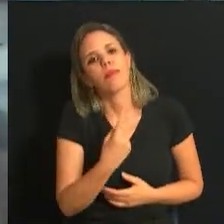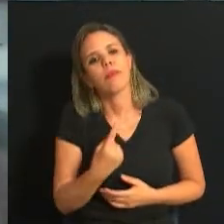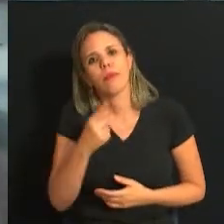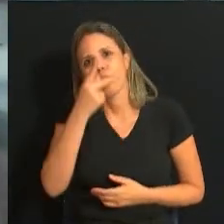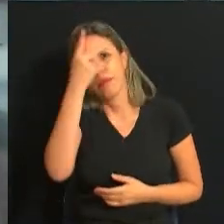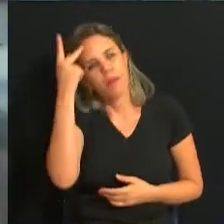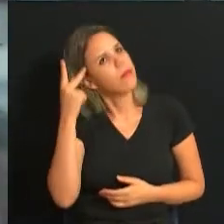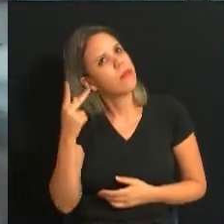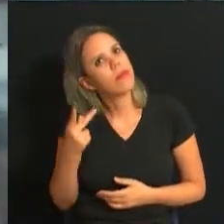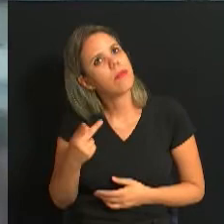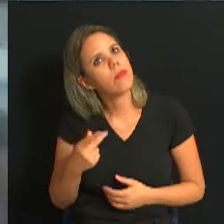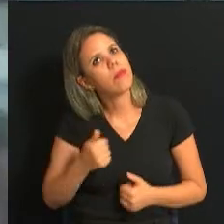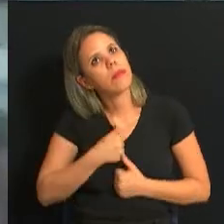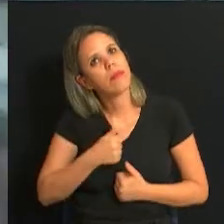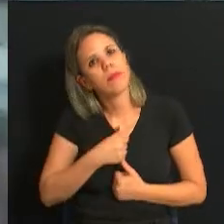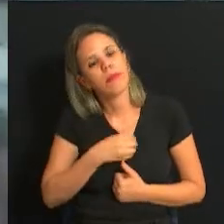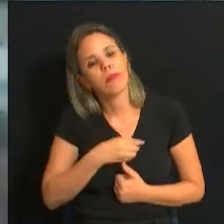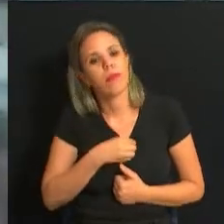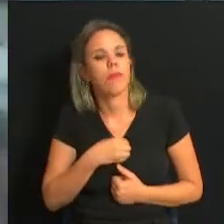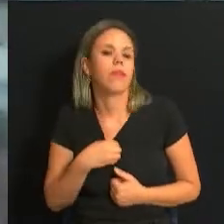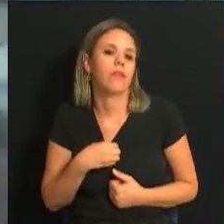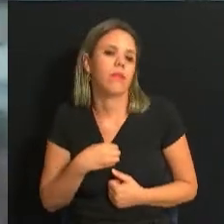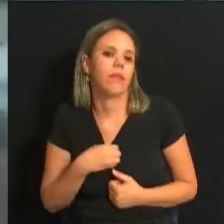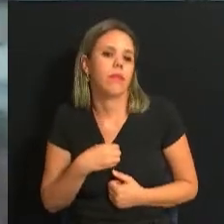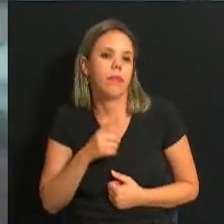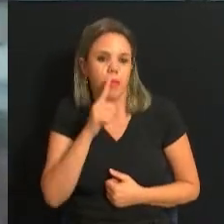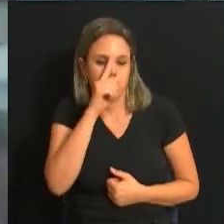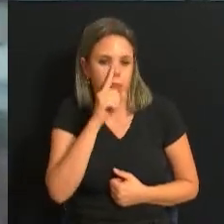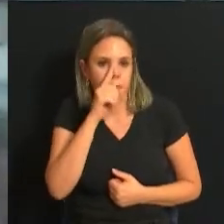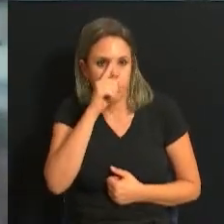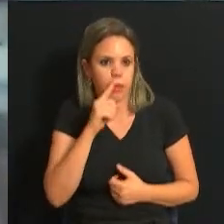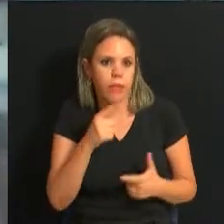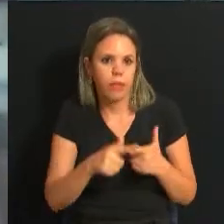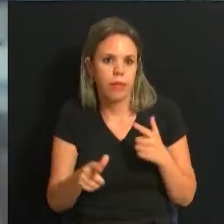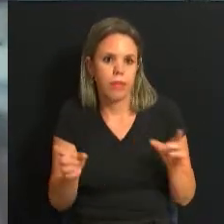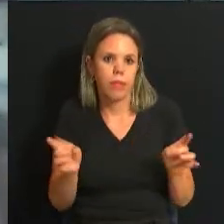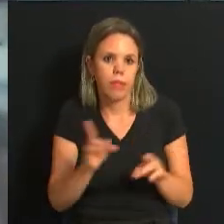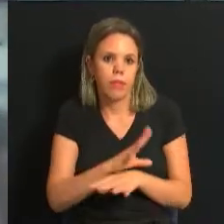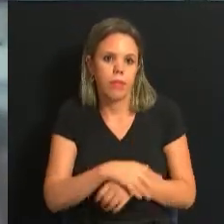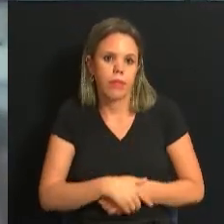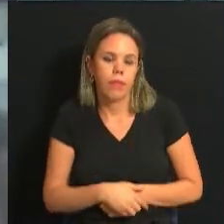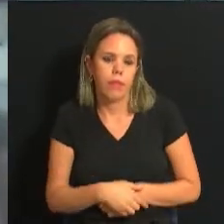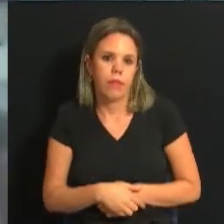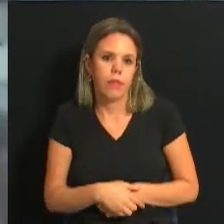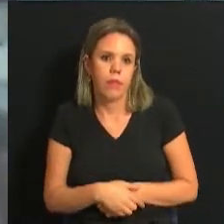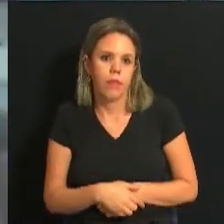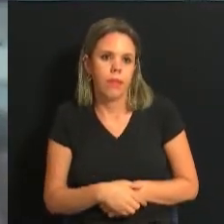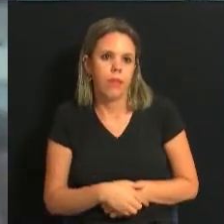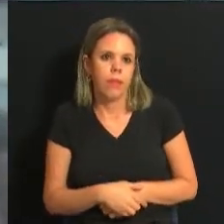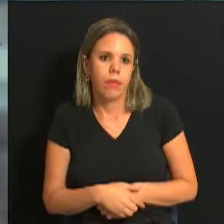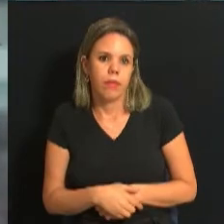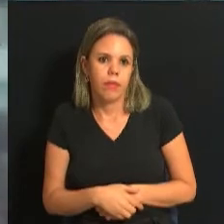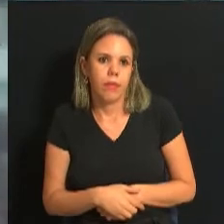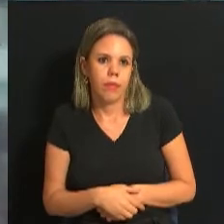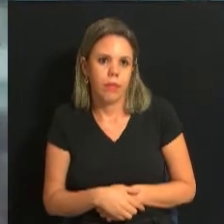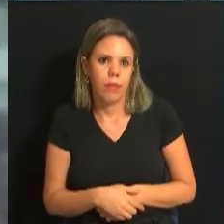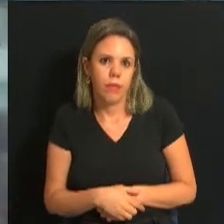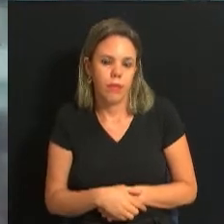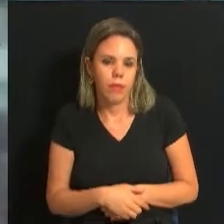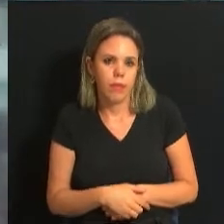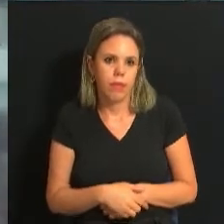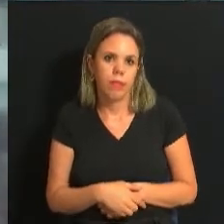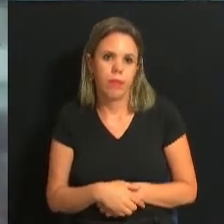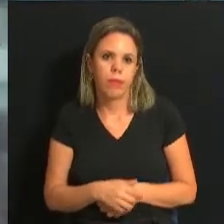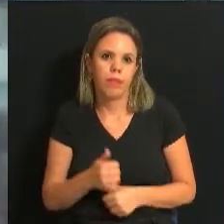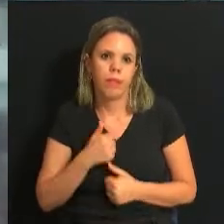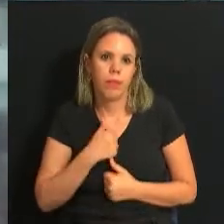busca da autoestima. Agora, qual que é o perigo dessas fórmulas prontas, Gabriel? Na régua da autoestima,